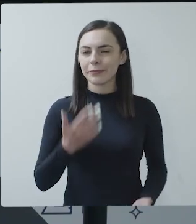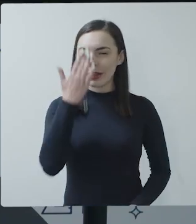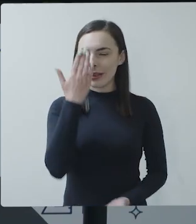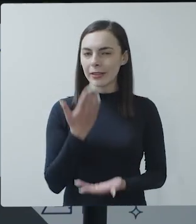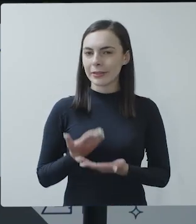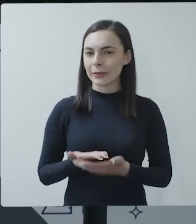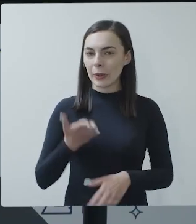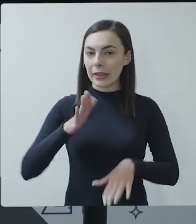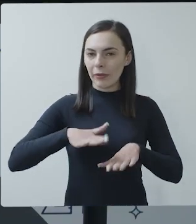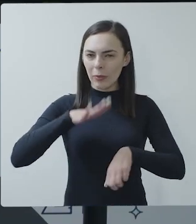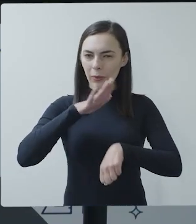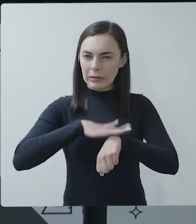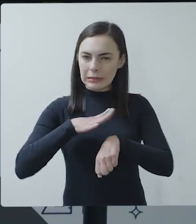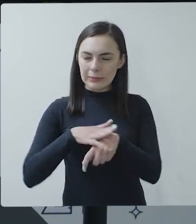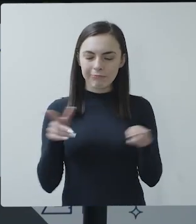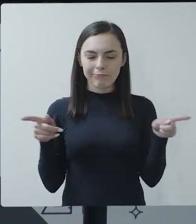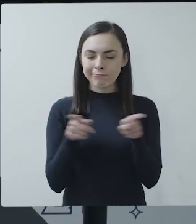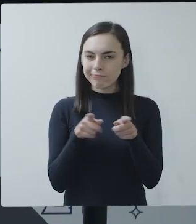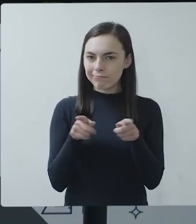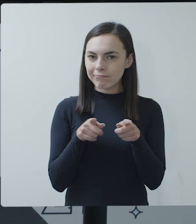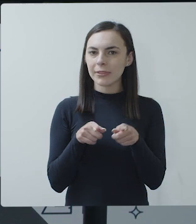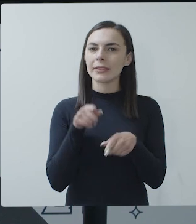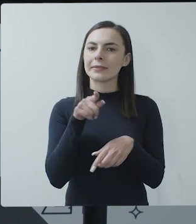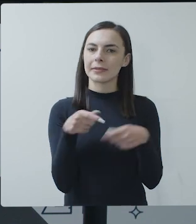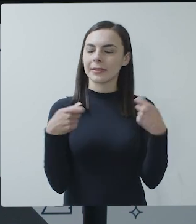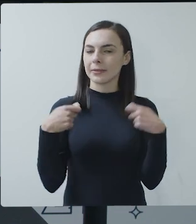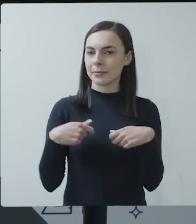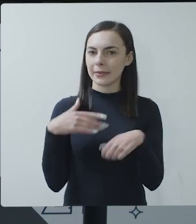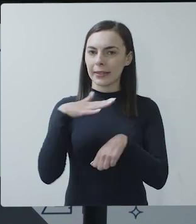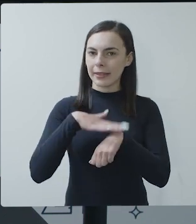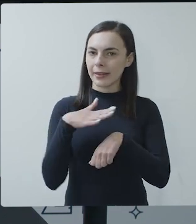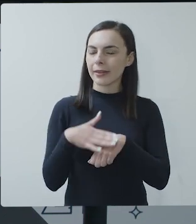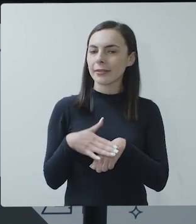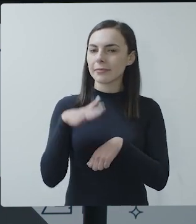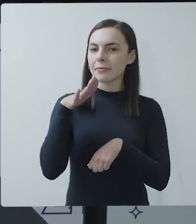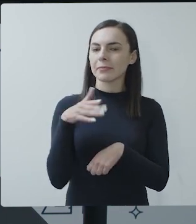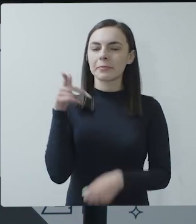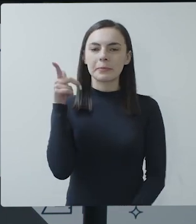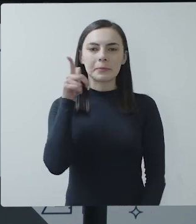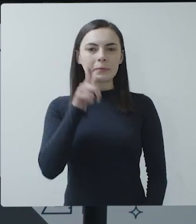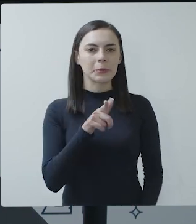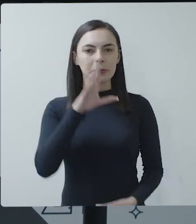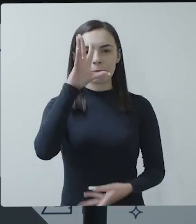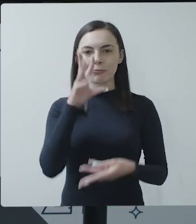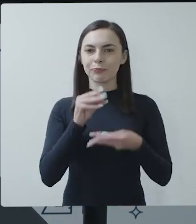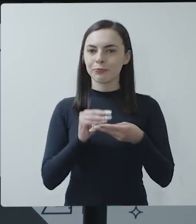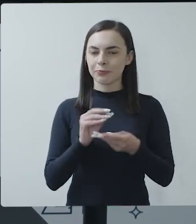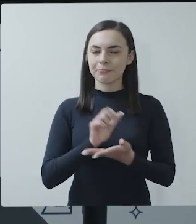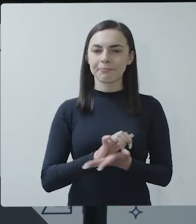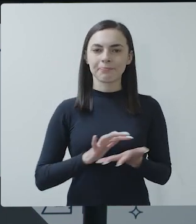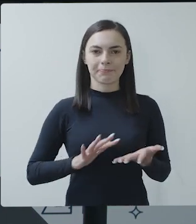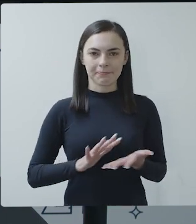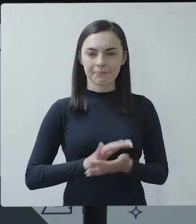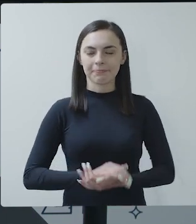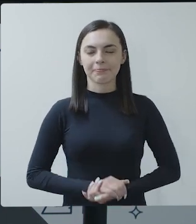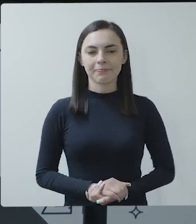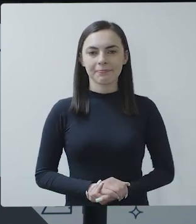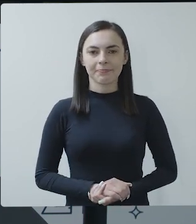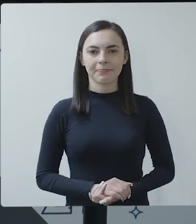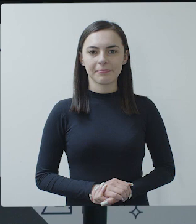Então, eu tenho certeza que o tempo deve ter sido até pouco, né? E vocês vão precisar de um tempinho a mais para conseguir concluir a tirinha de